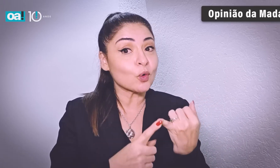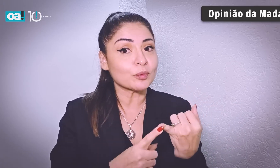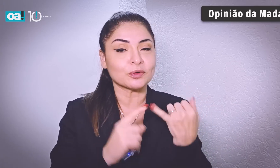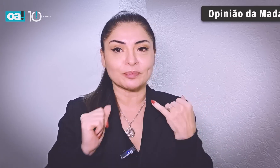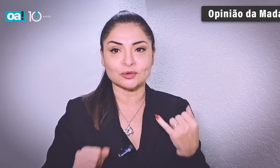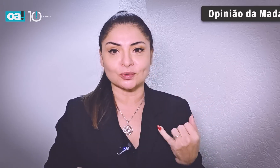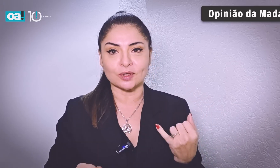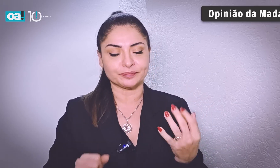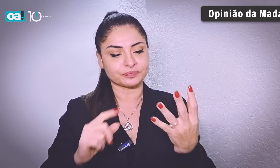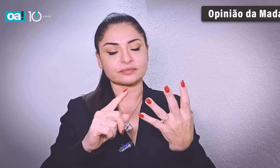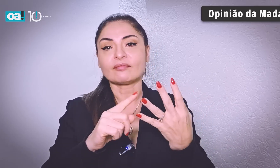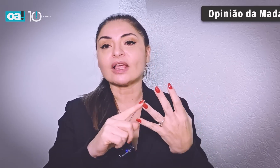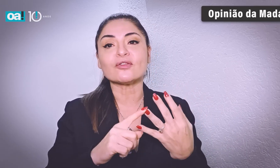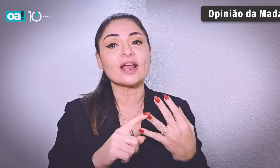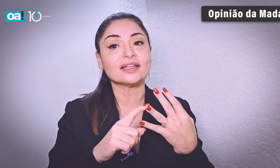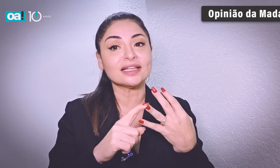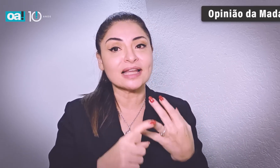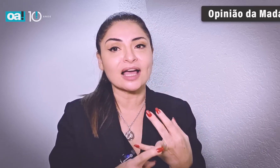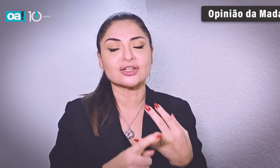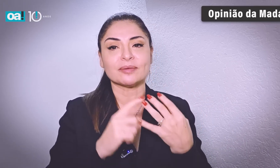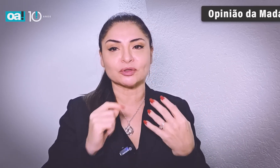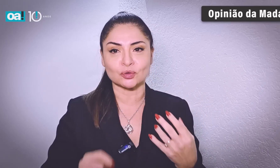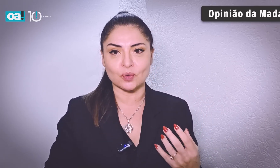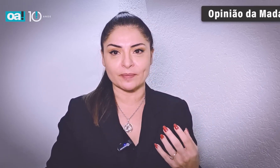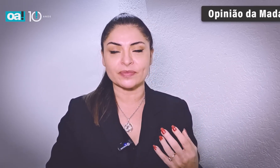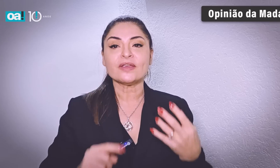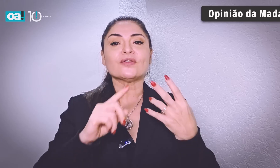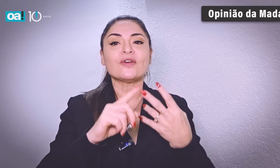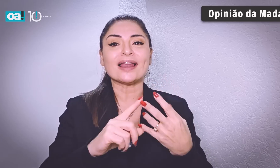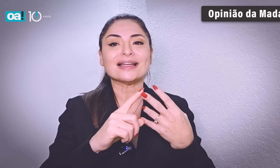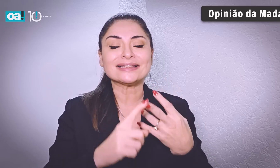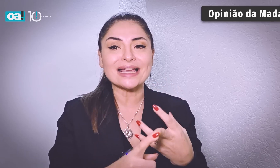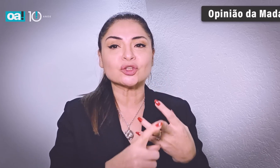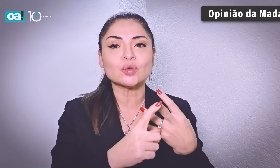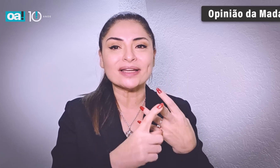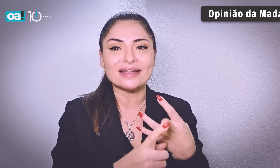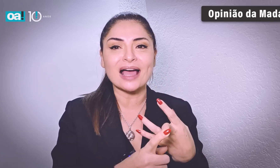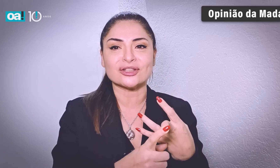do corpo da pessoa, fala da idade da pessoa, fala da